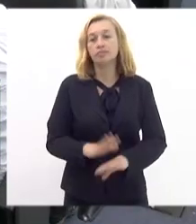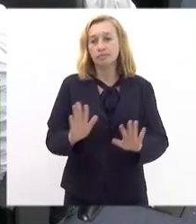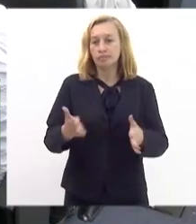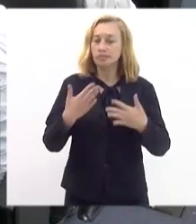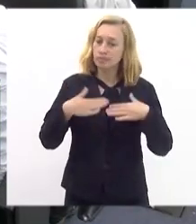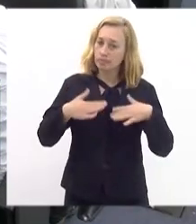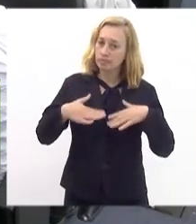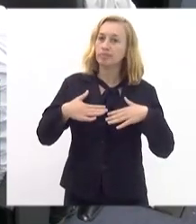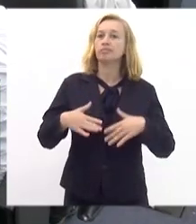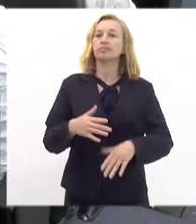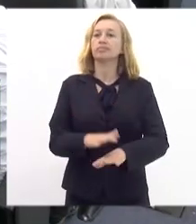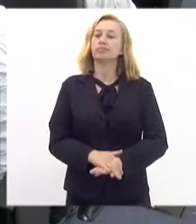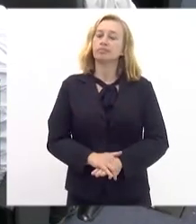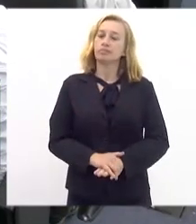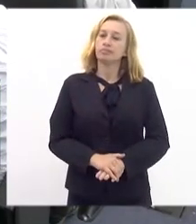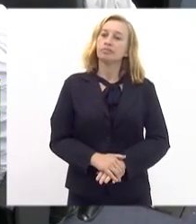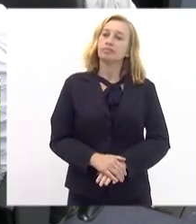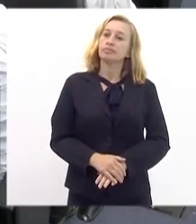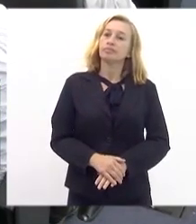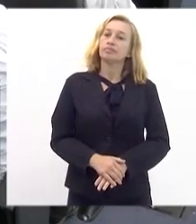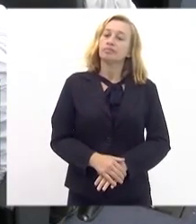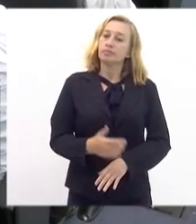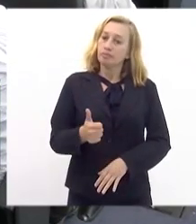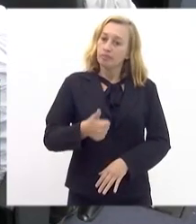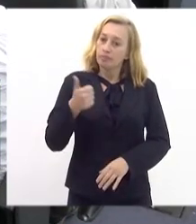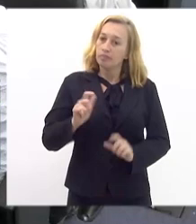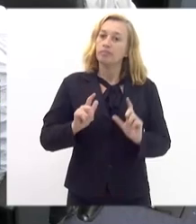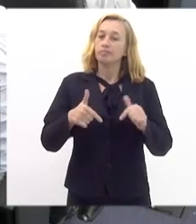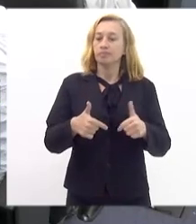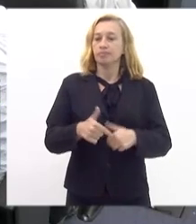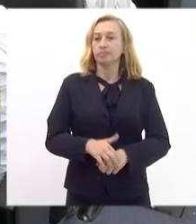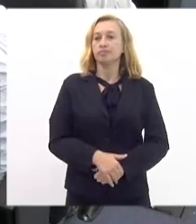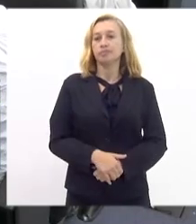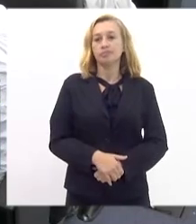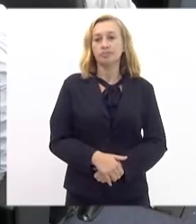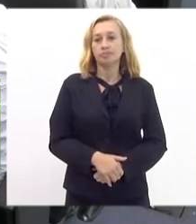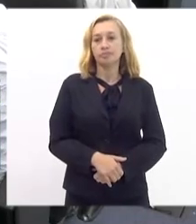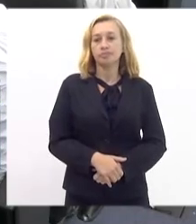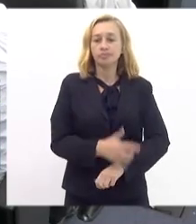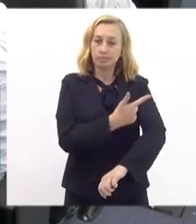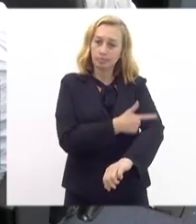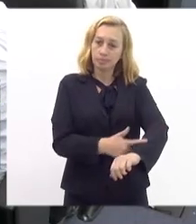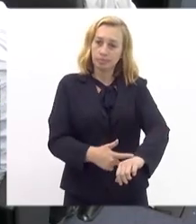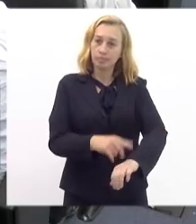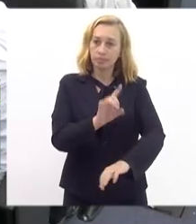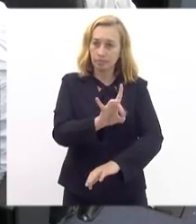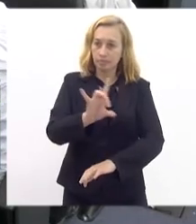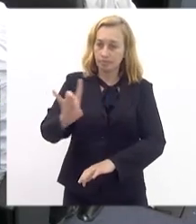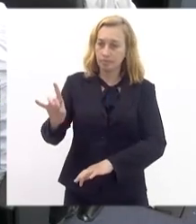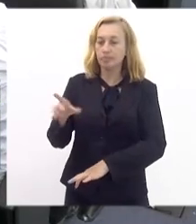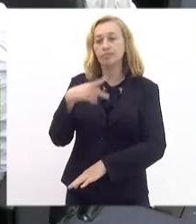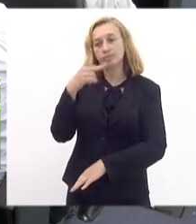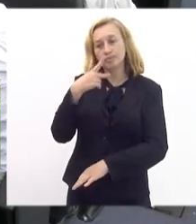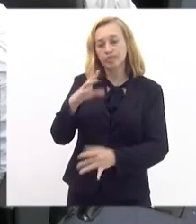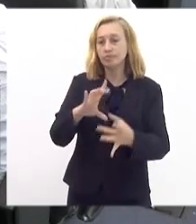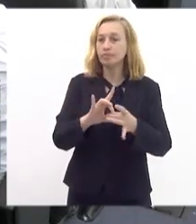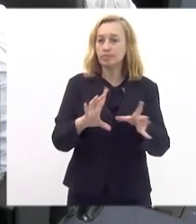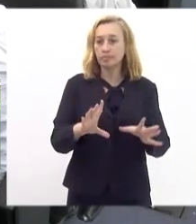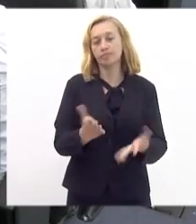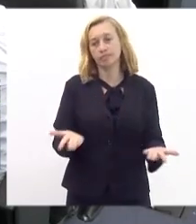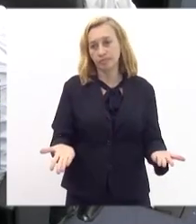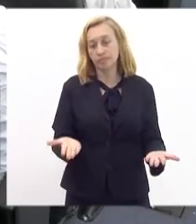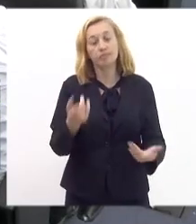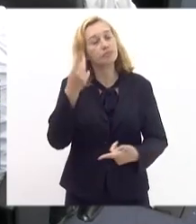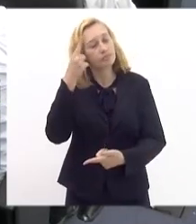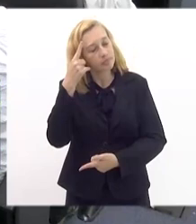audiências pública como essa eu tento fazer da melhor forma possível eu deixo ambas as partes salário Total Liberdade para